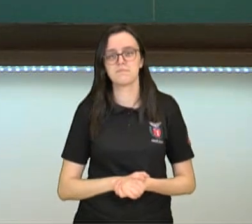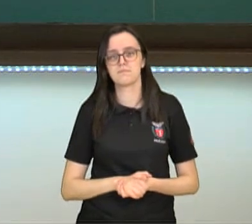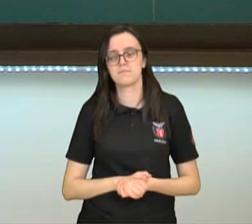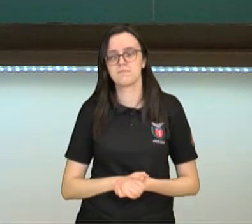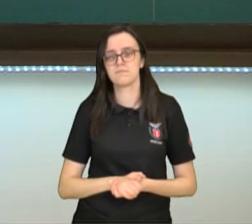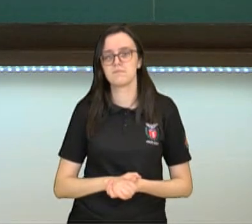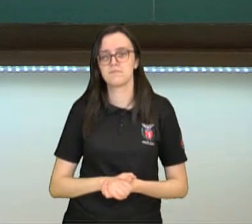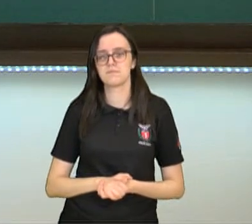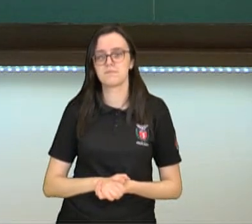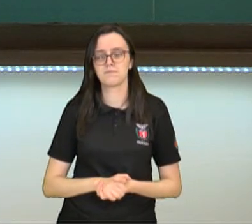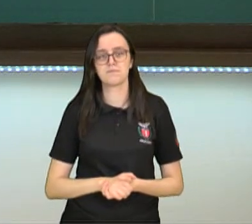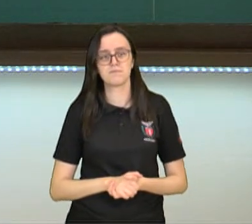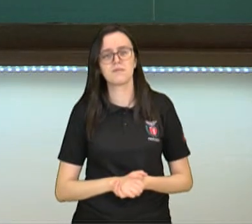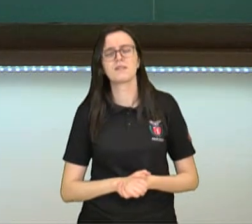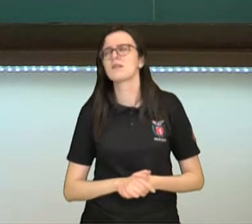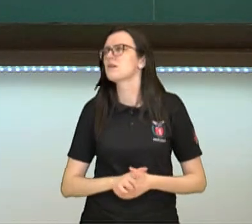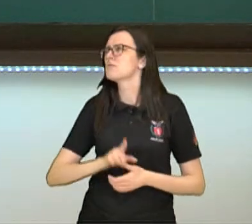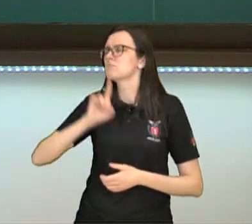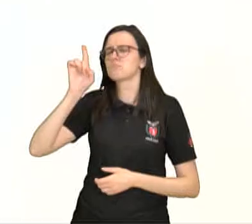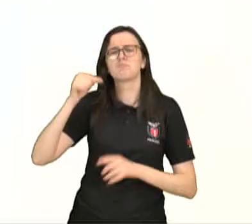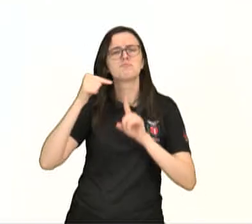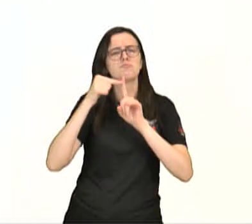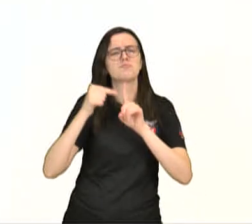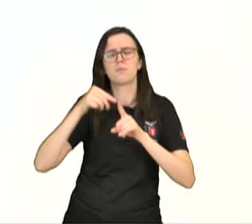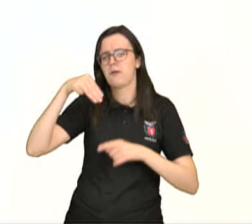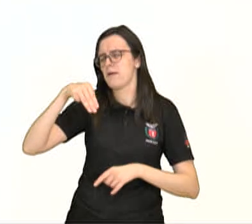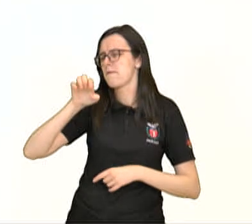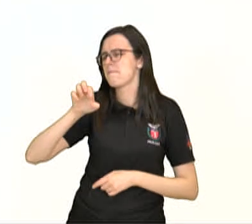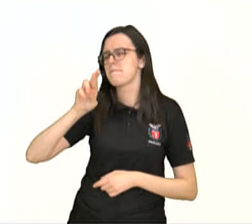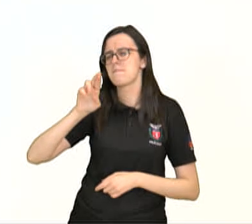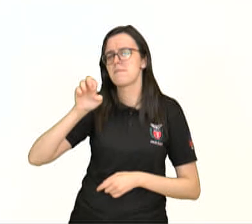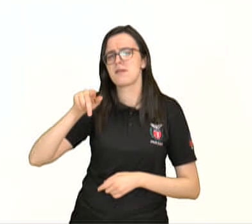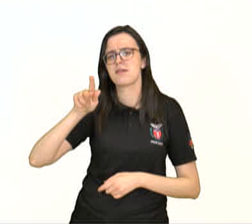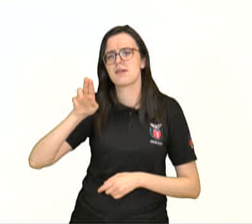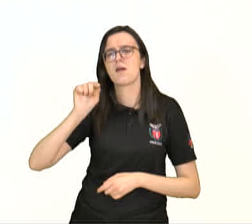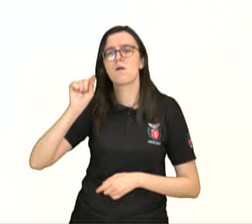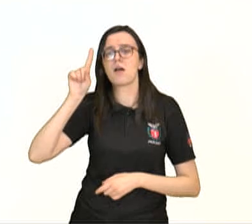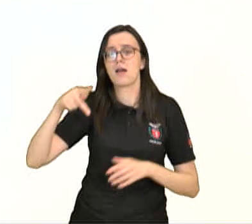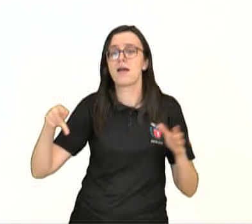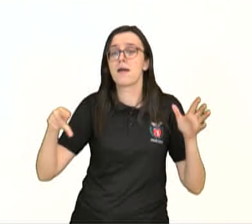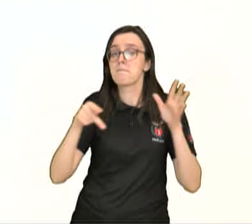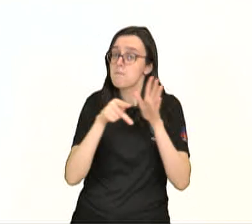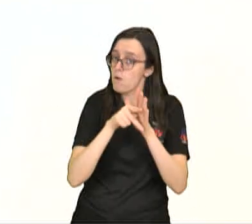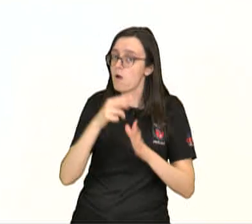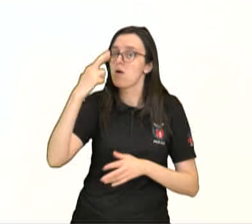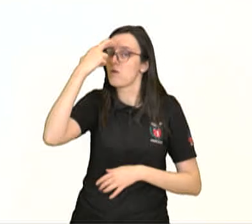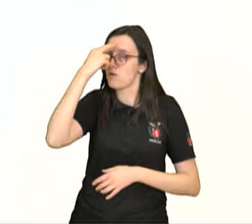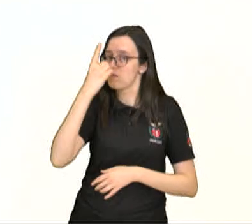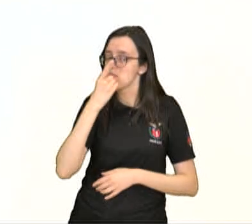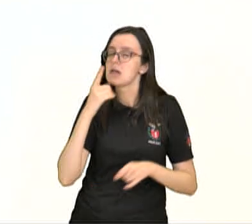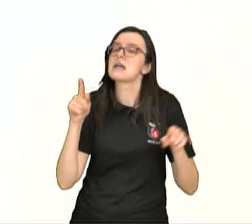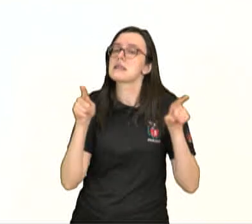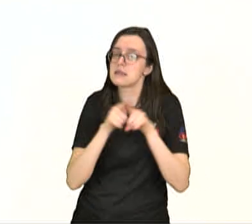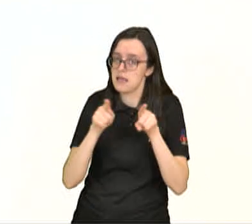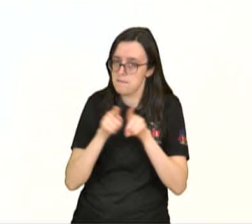E o merengue? O que é o merengue, então? O merengue é uma dança nacional da República Dominicana, mais uma dança, então,